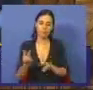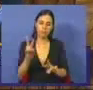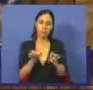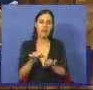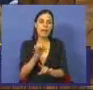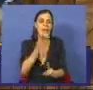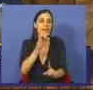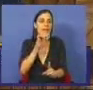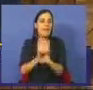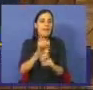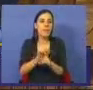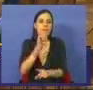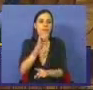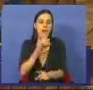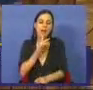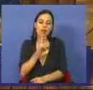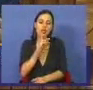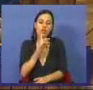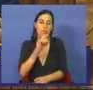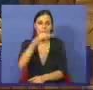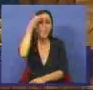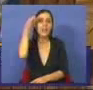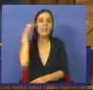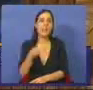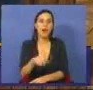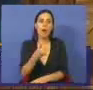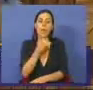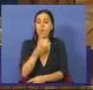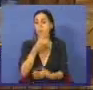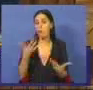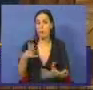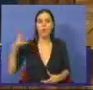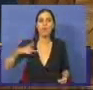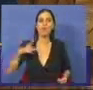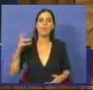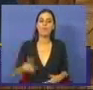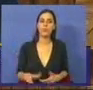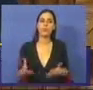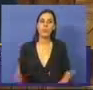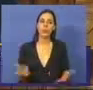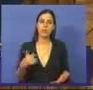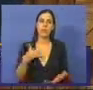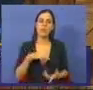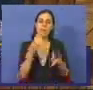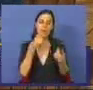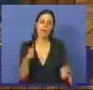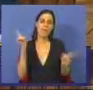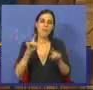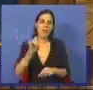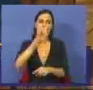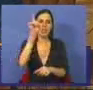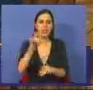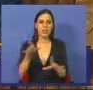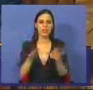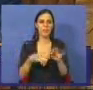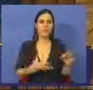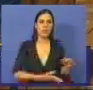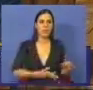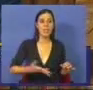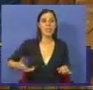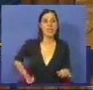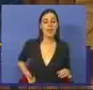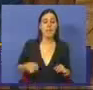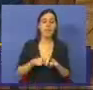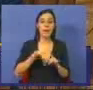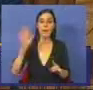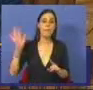sua capacidade de responder às dificuldades dos portugueses. Eu queria voltar à questão do desemprego, porque é